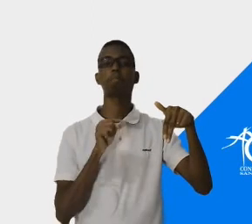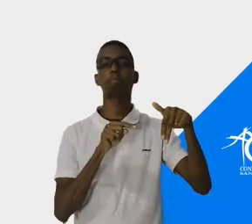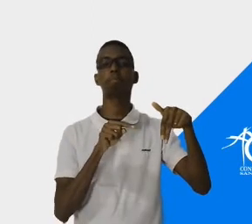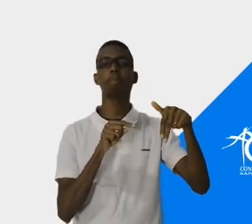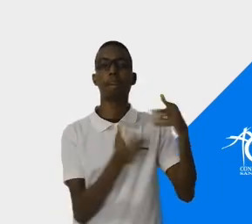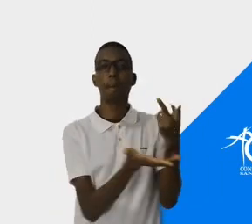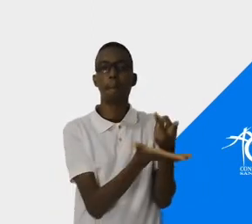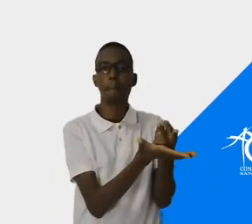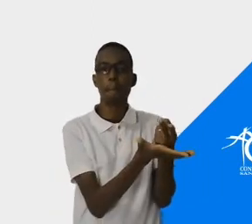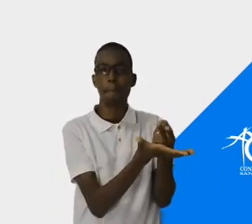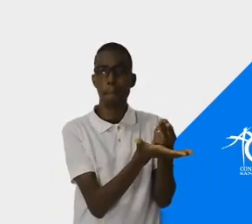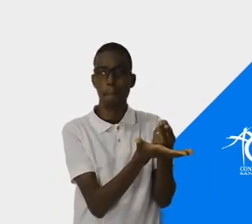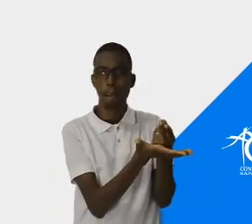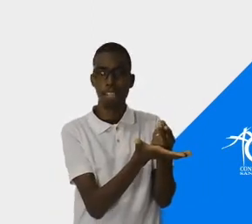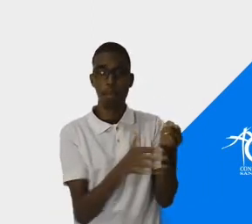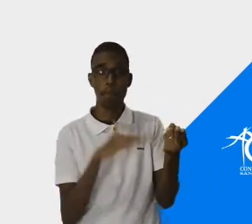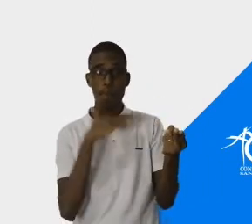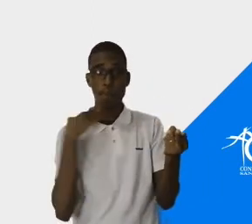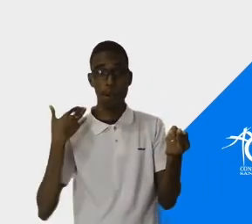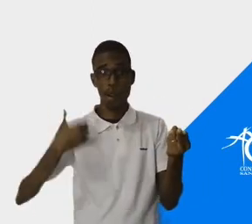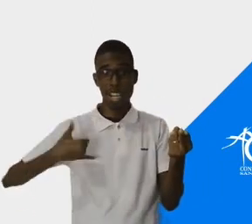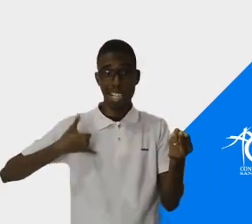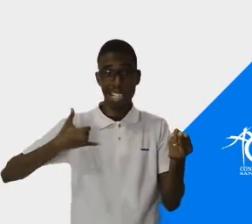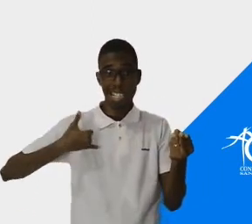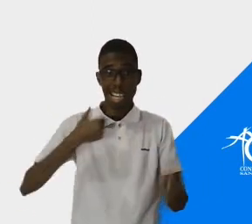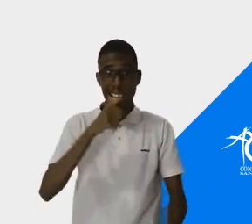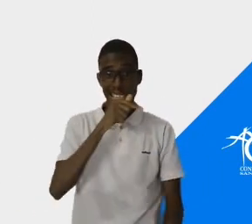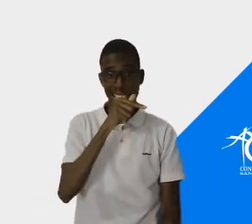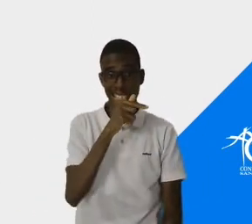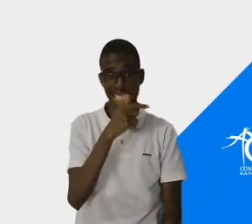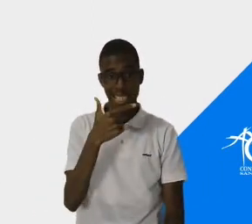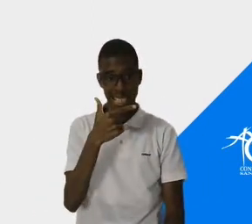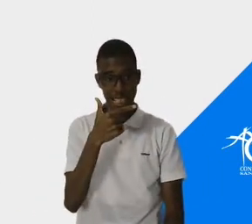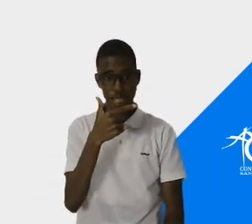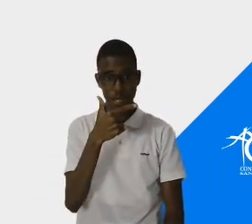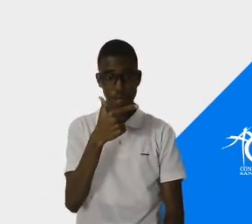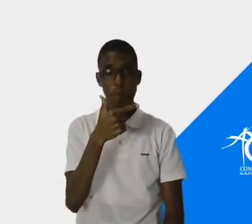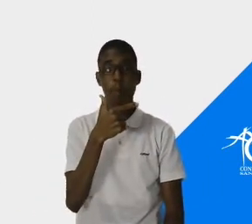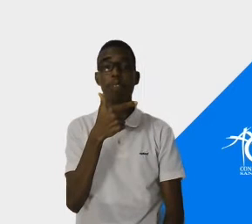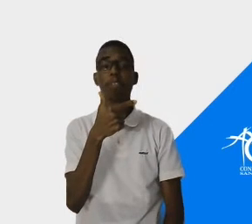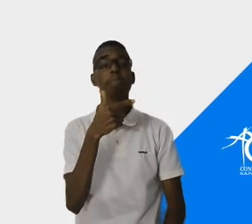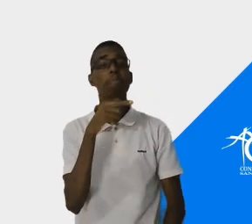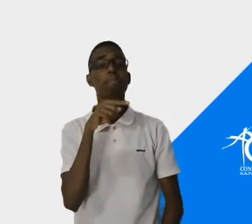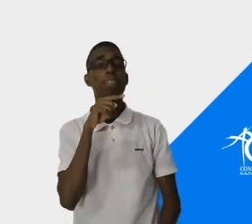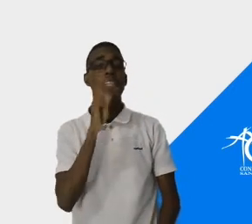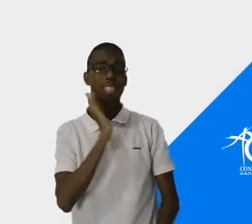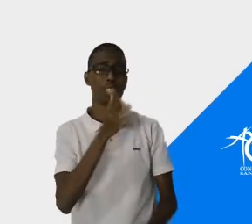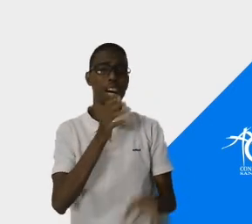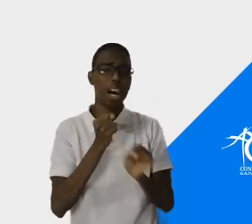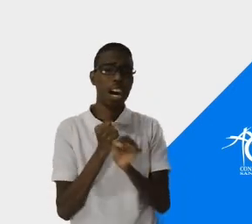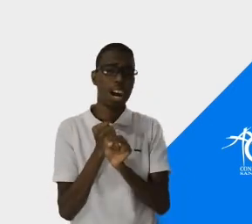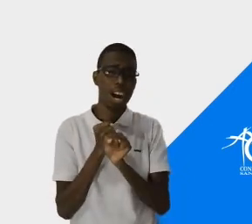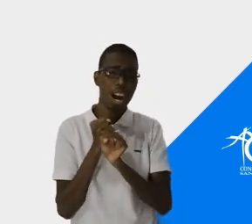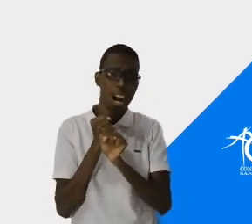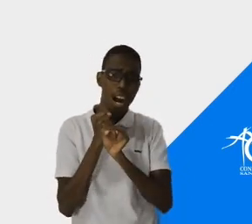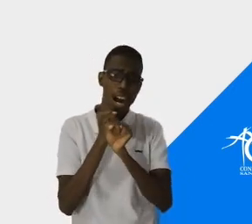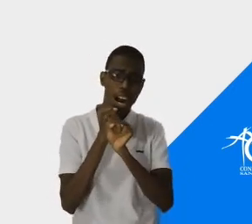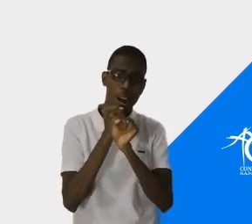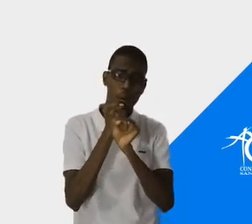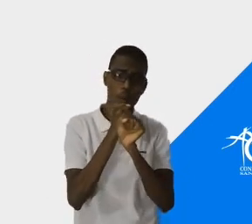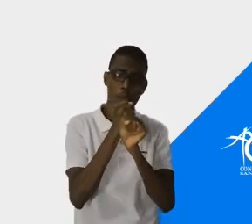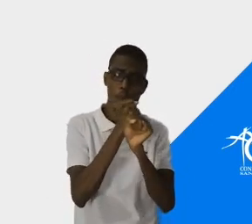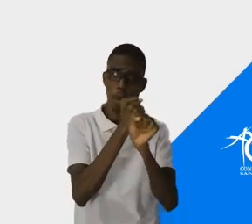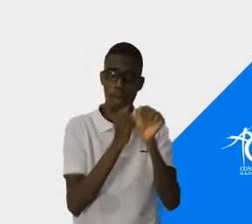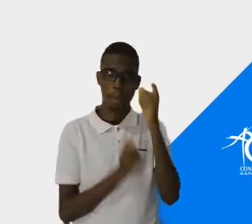aos 82 anos, ele morreu não faz muito tempo, e durante anos o pessoal da área, a gente